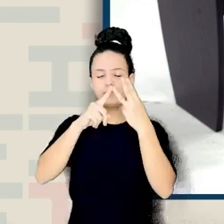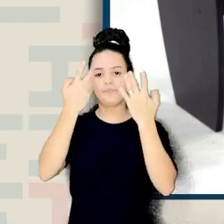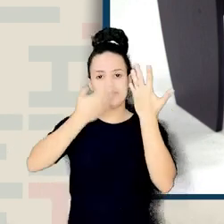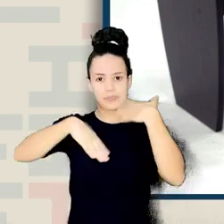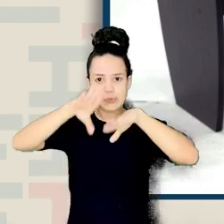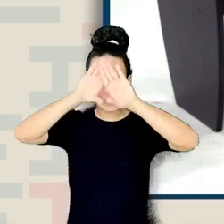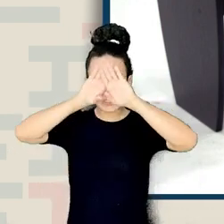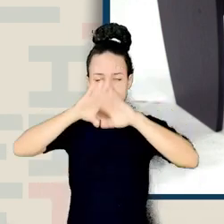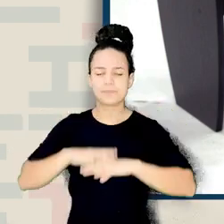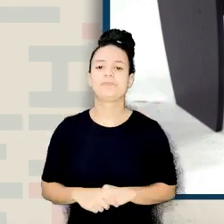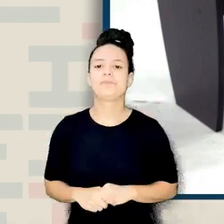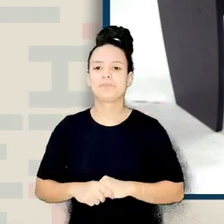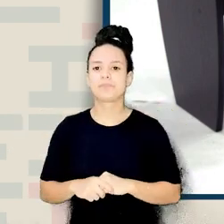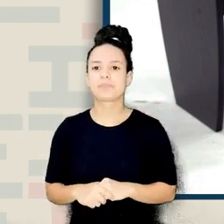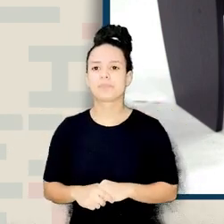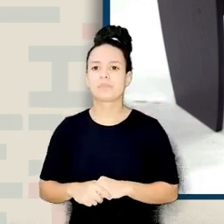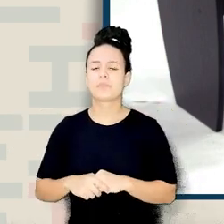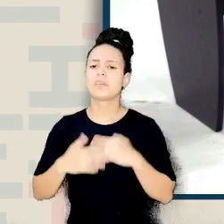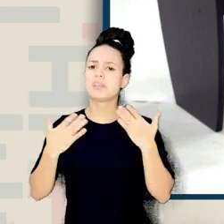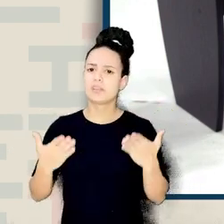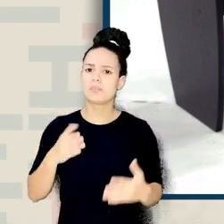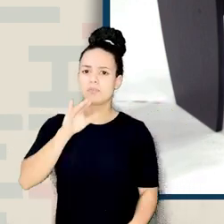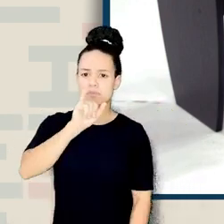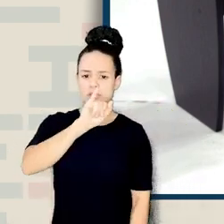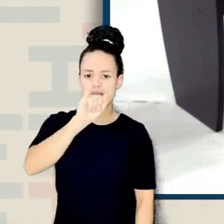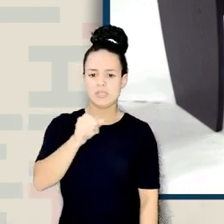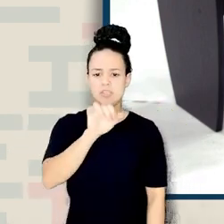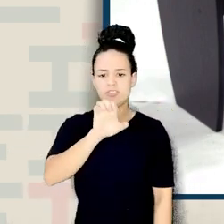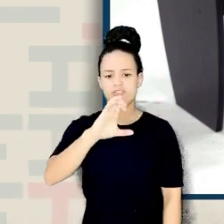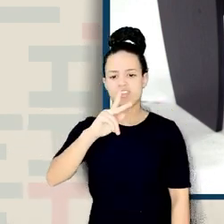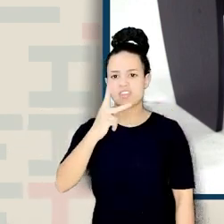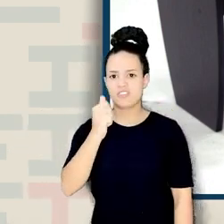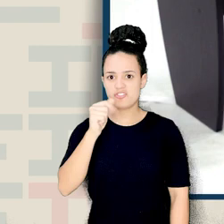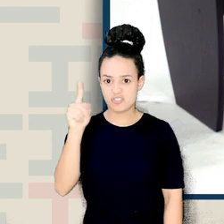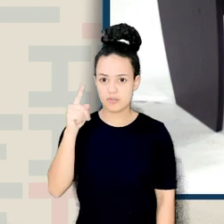orixás. Na caminhada, então, do Ijexá,